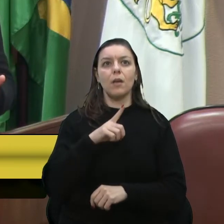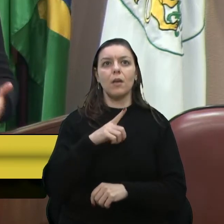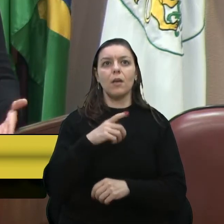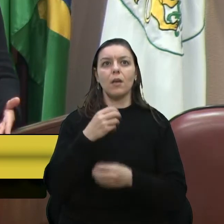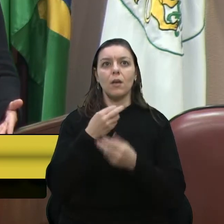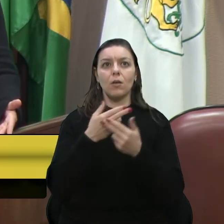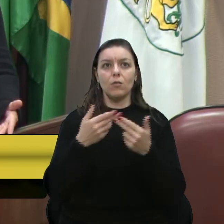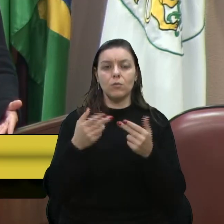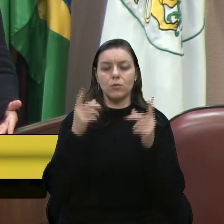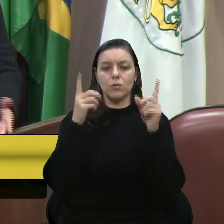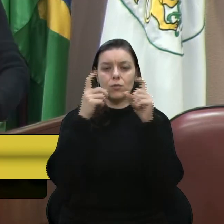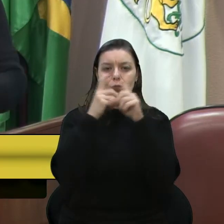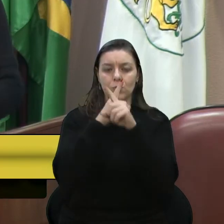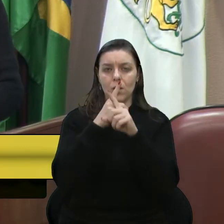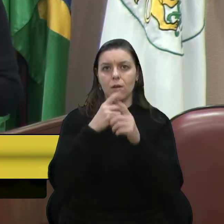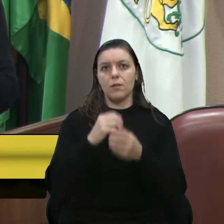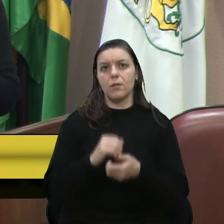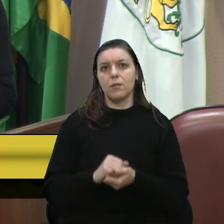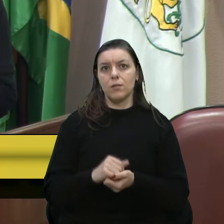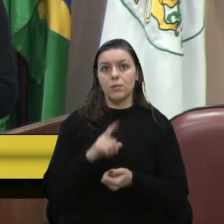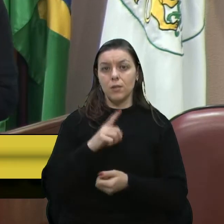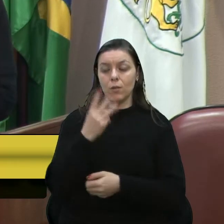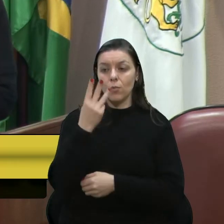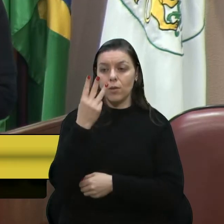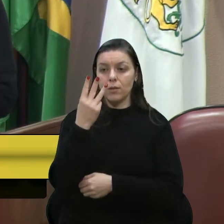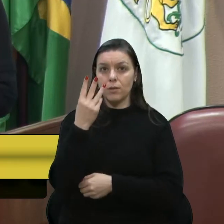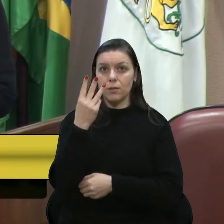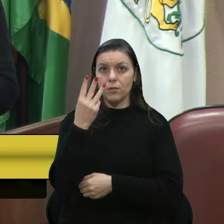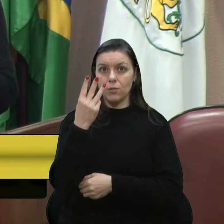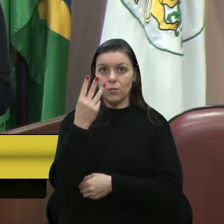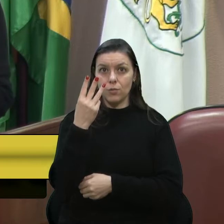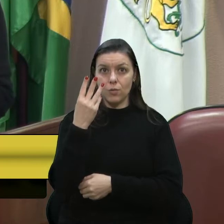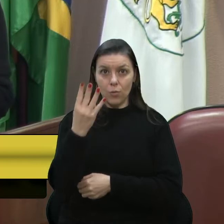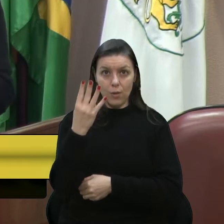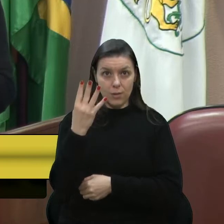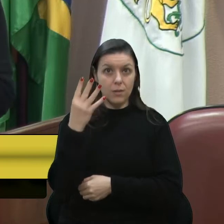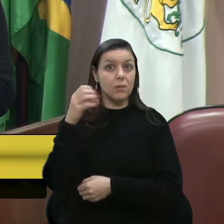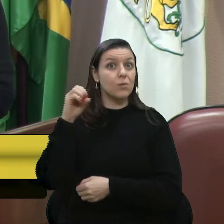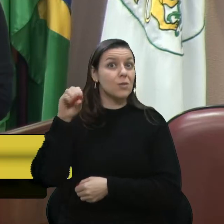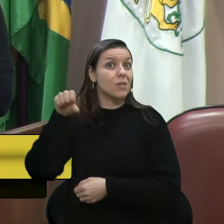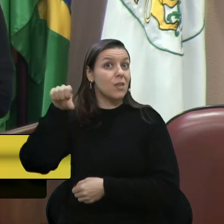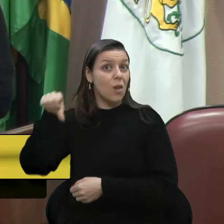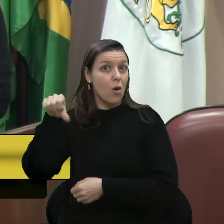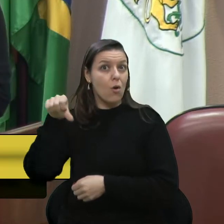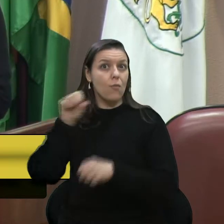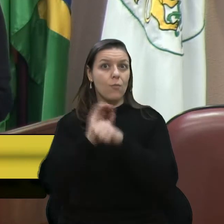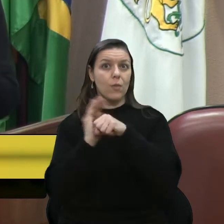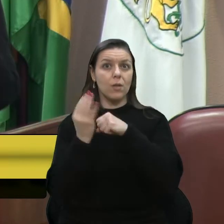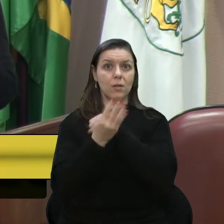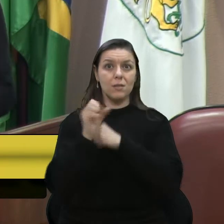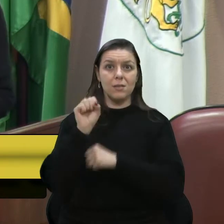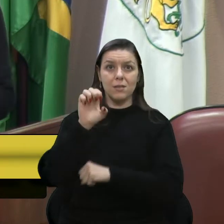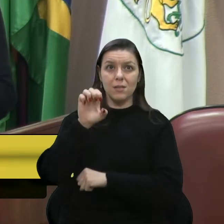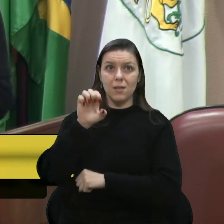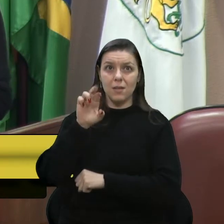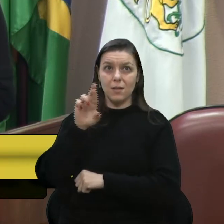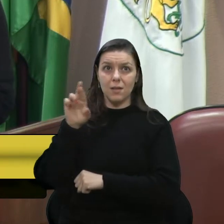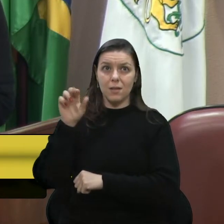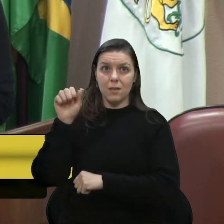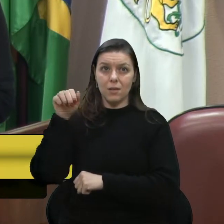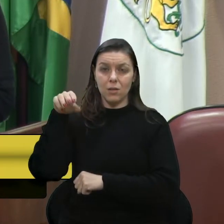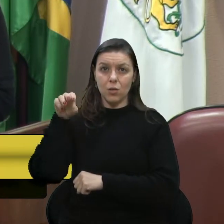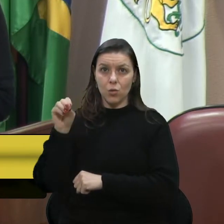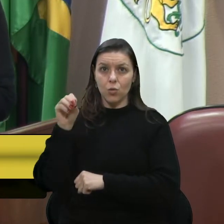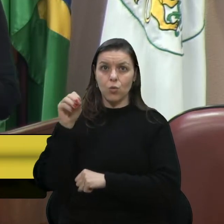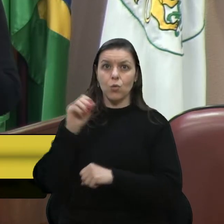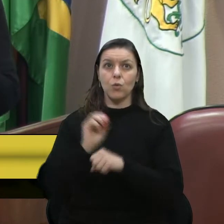alguma dificuldade. São 409 no Serrano, 235 no Diamantino,